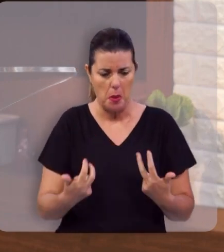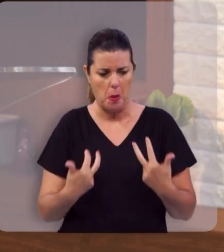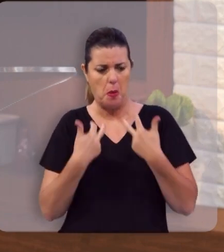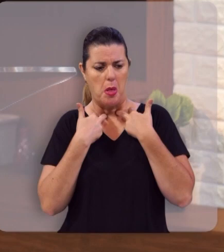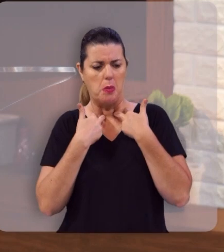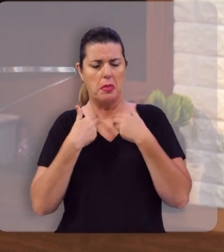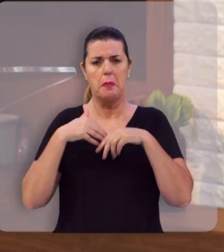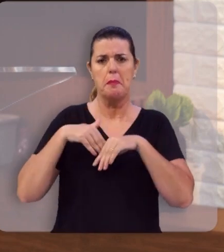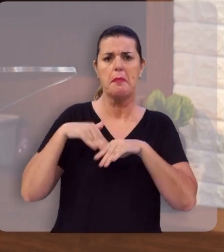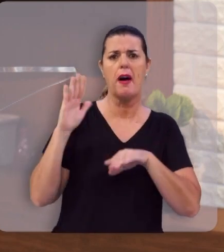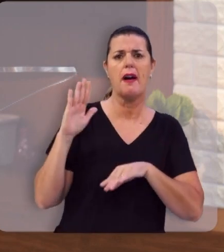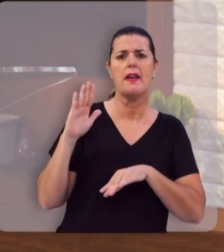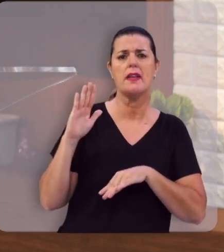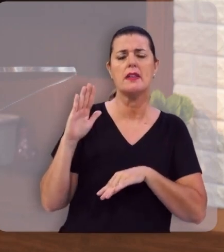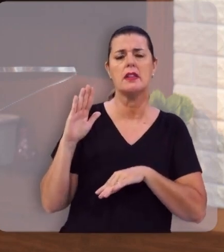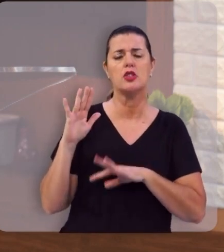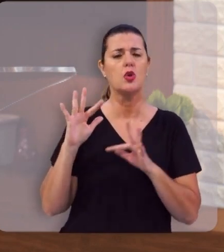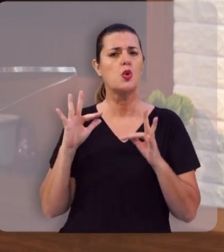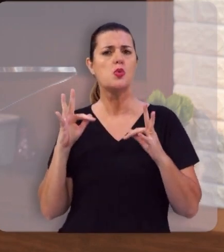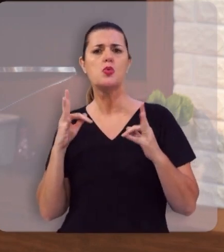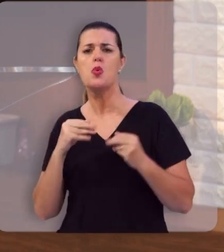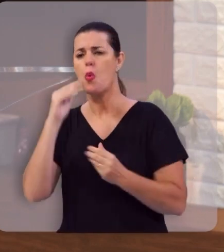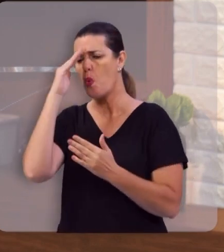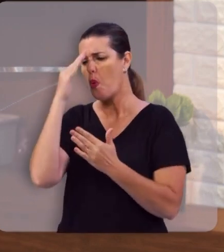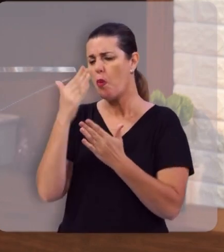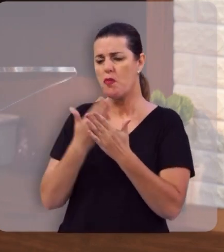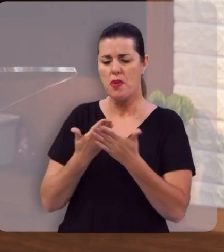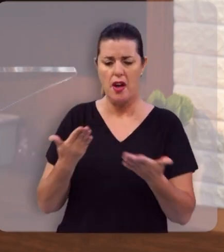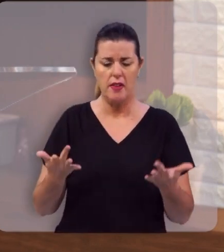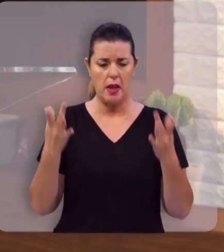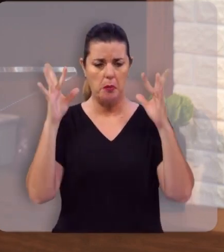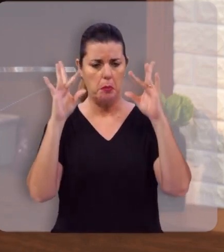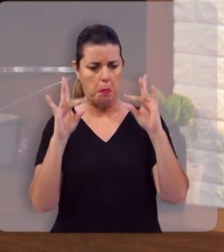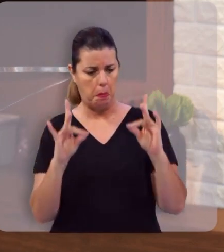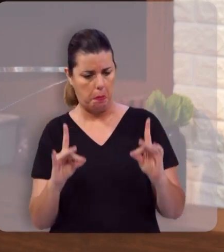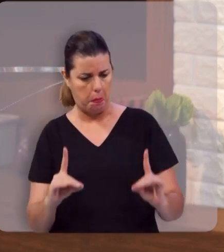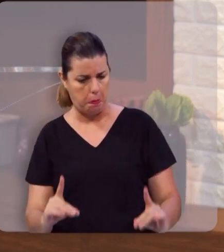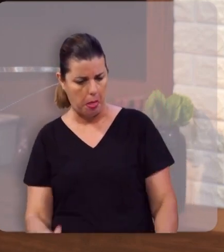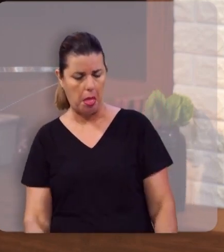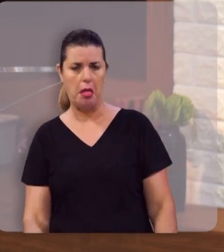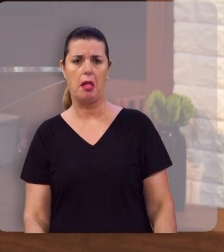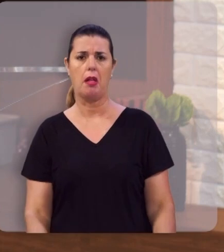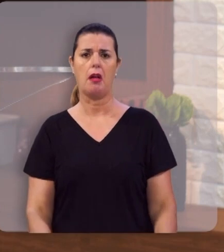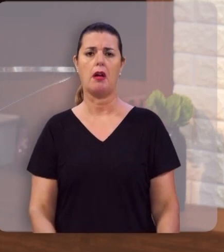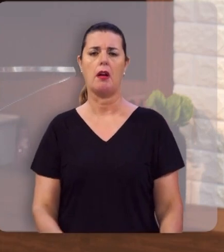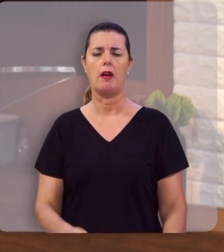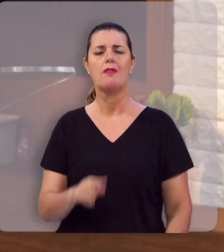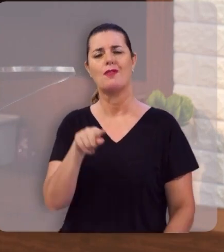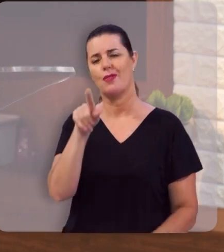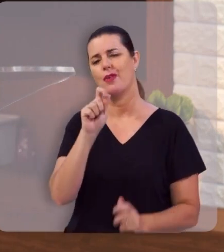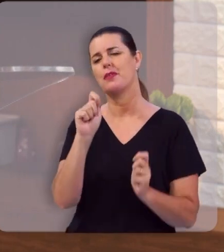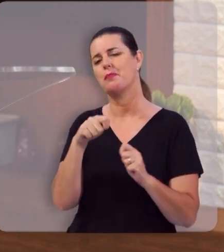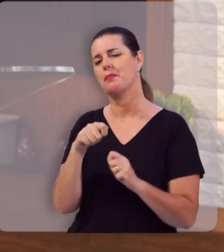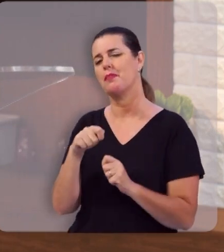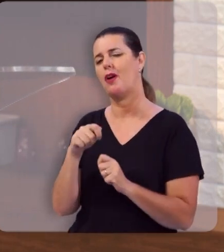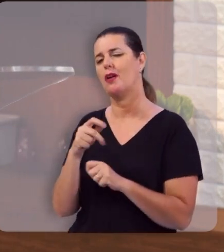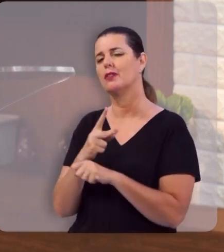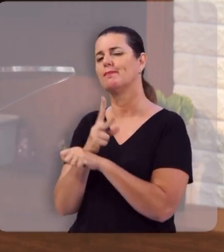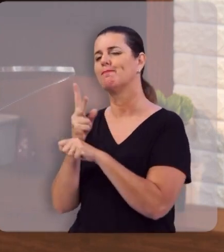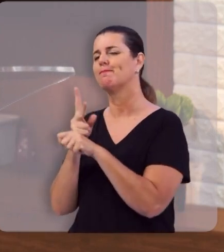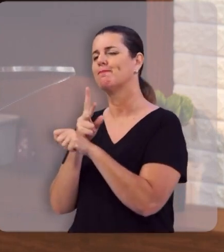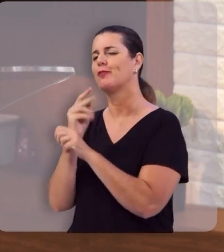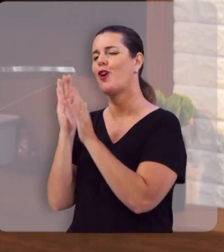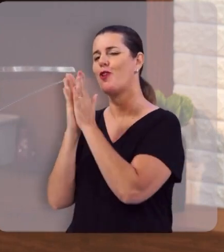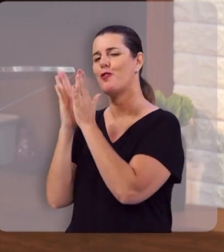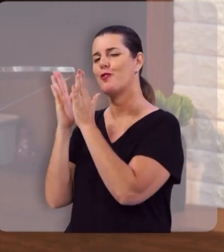escasseiam e tudo que você confiava parece que desidrata diante de você, é que você pode recorrer à